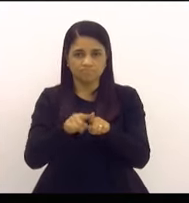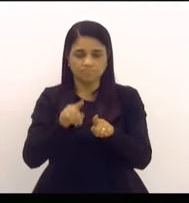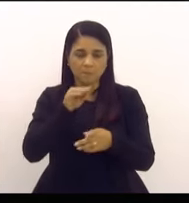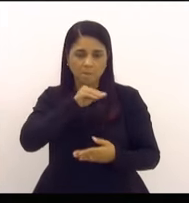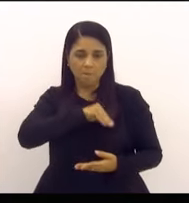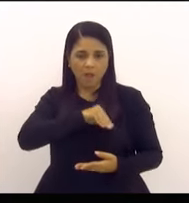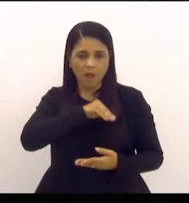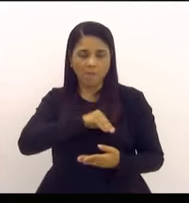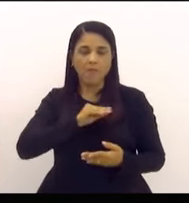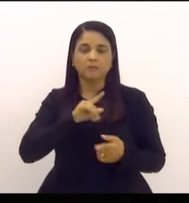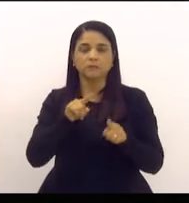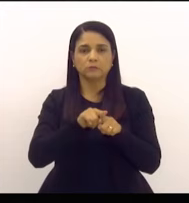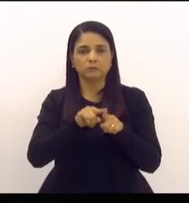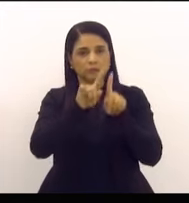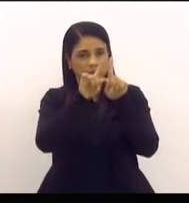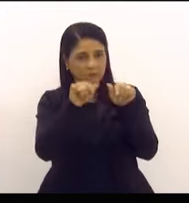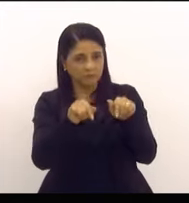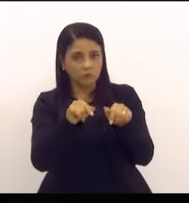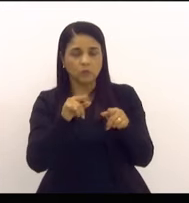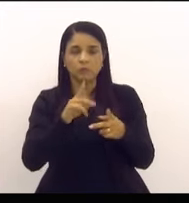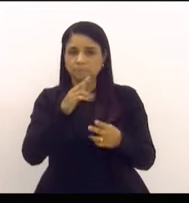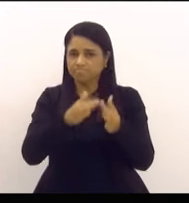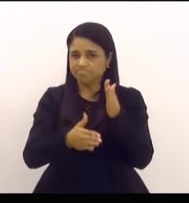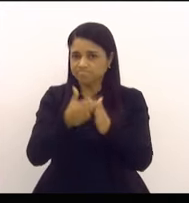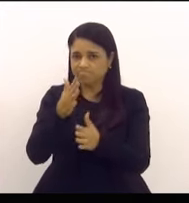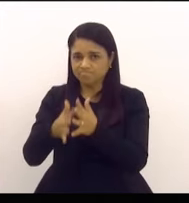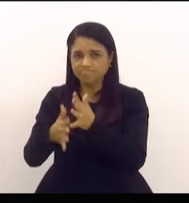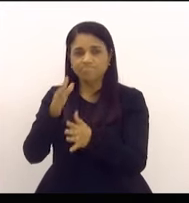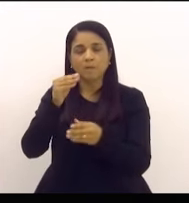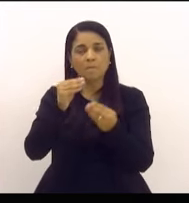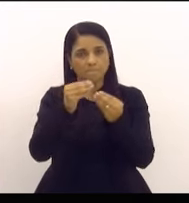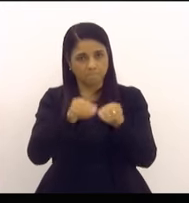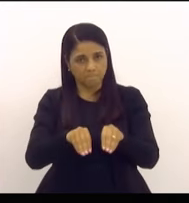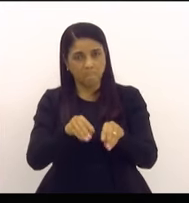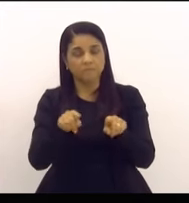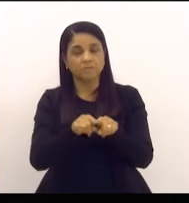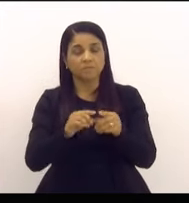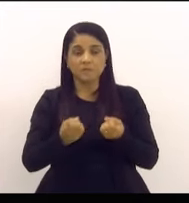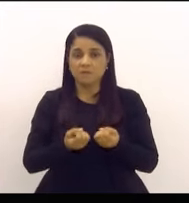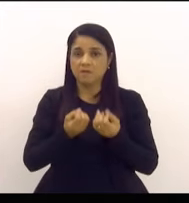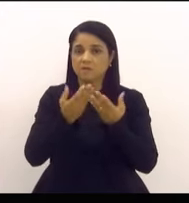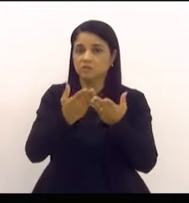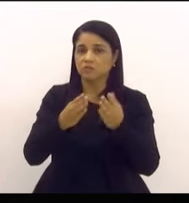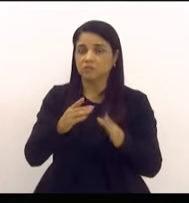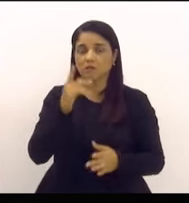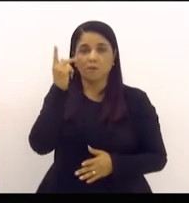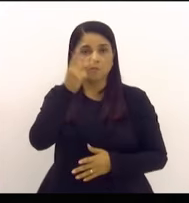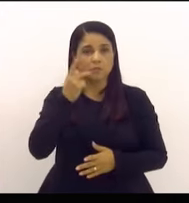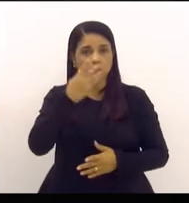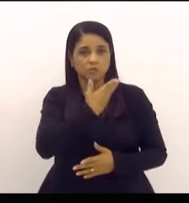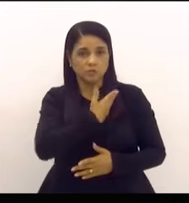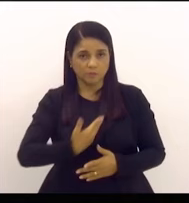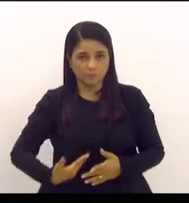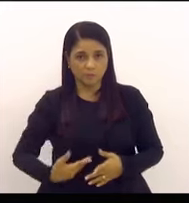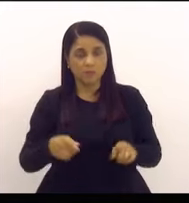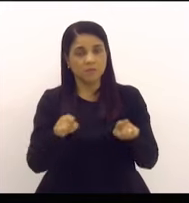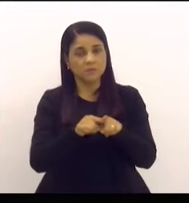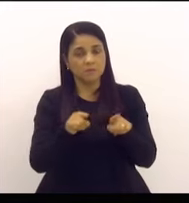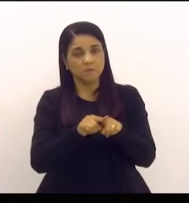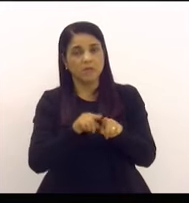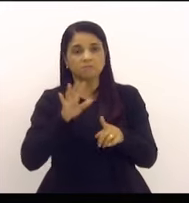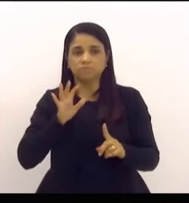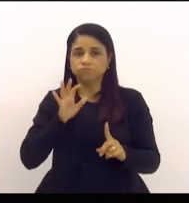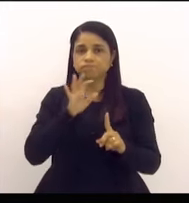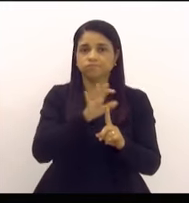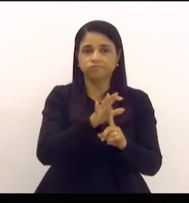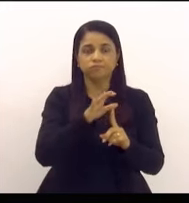dos servidores, que influi diretamente na entrega e garantia da política pública e que influi, sobretudo, no